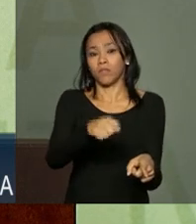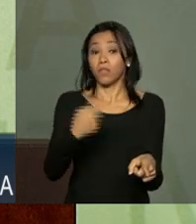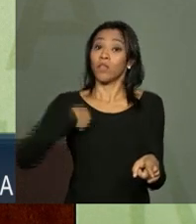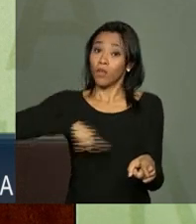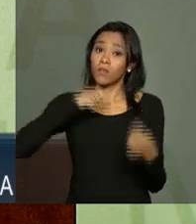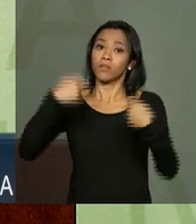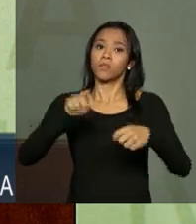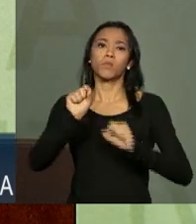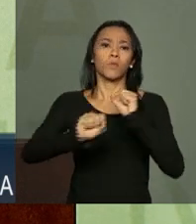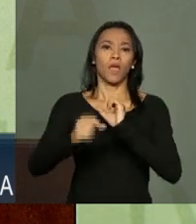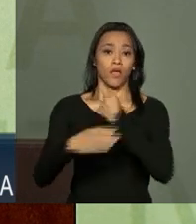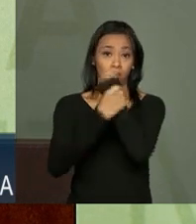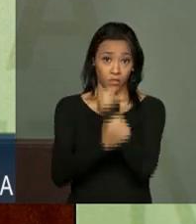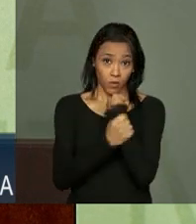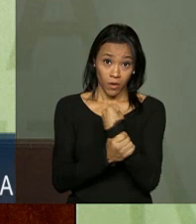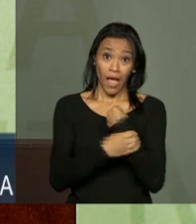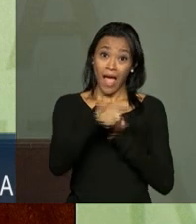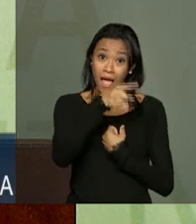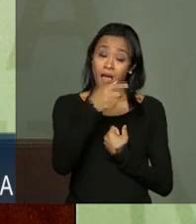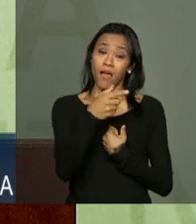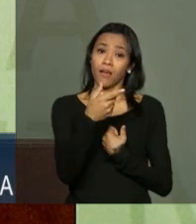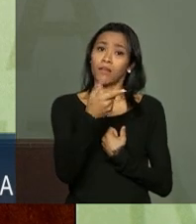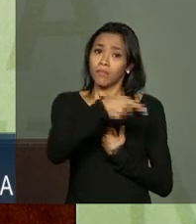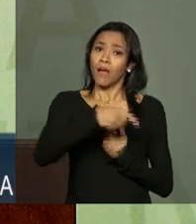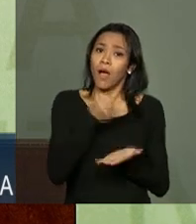de garantir para os que mais precisam